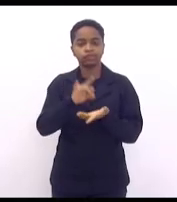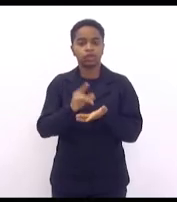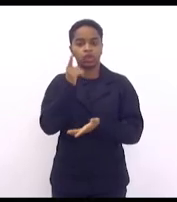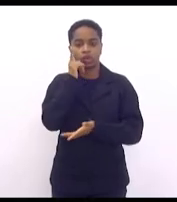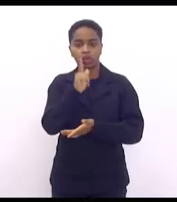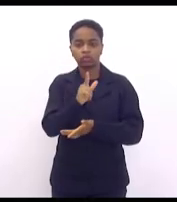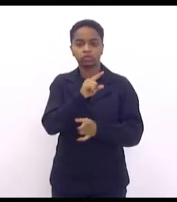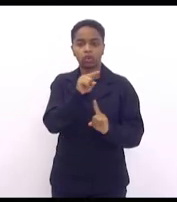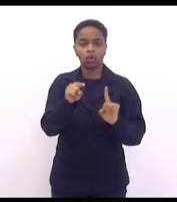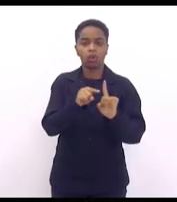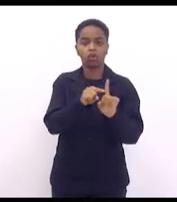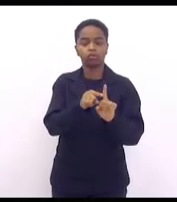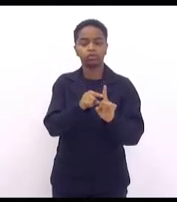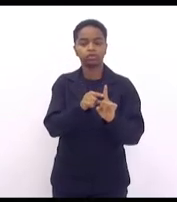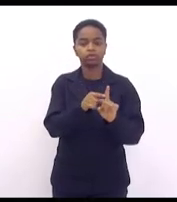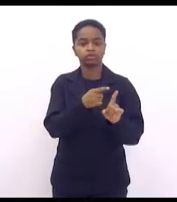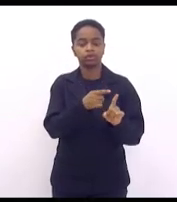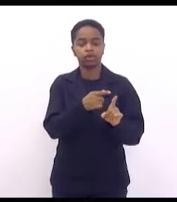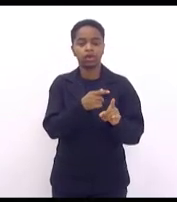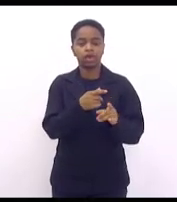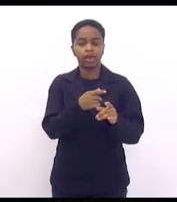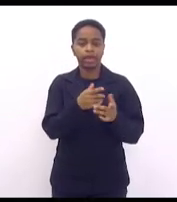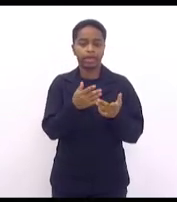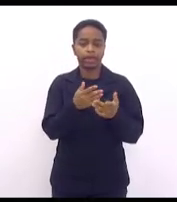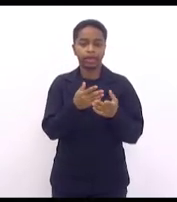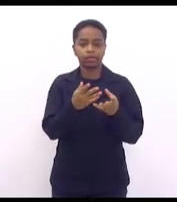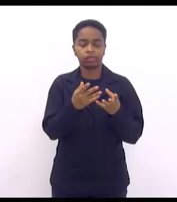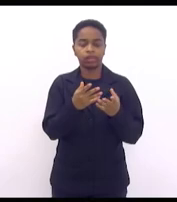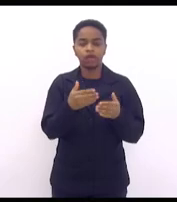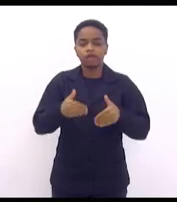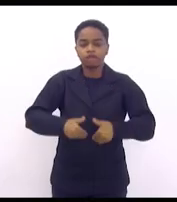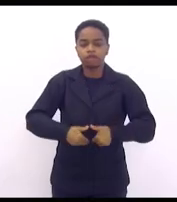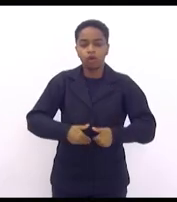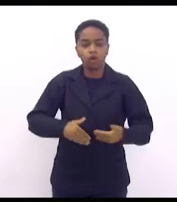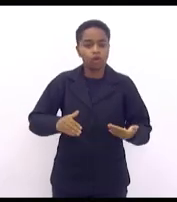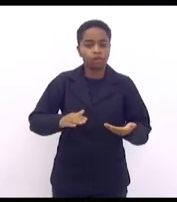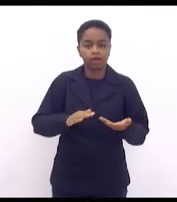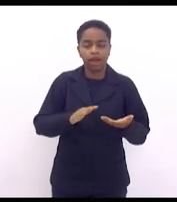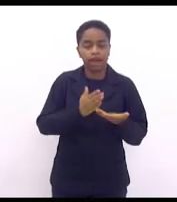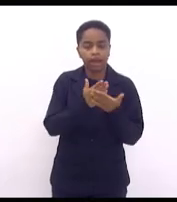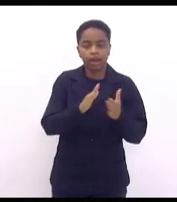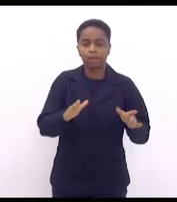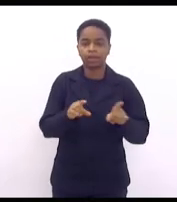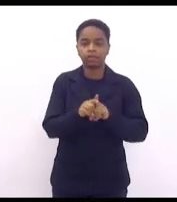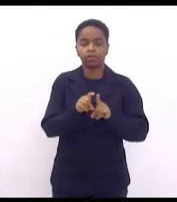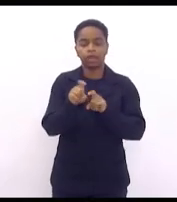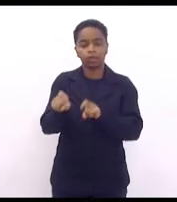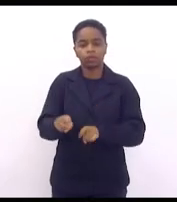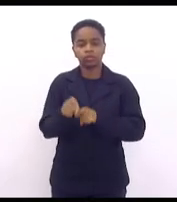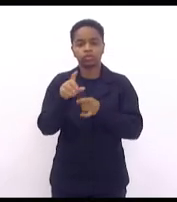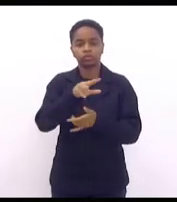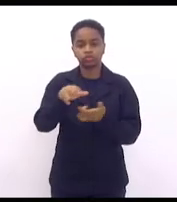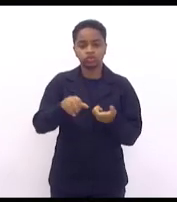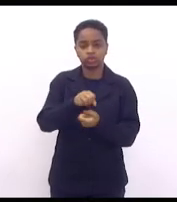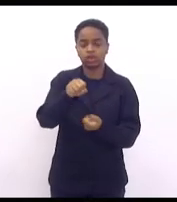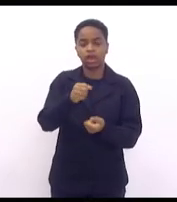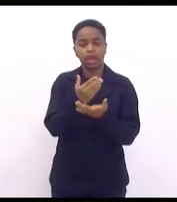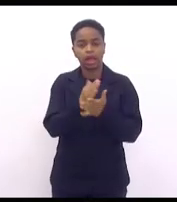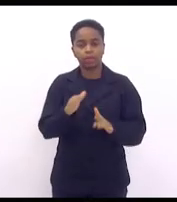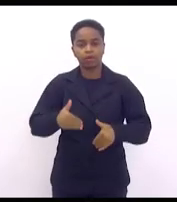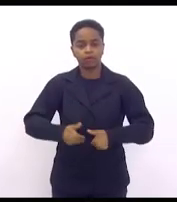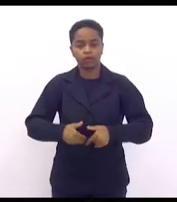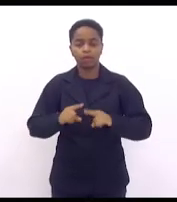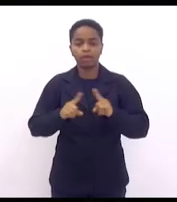o objetivo da fome zero, da agricultura sustentável, de acabar com a fome e alcançar a